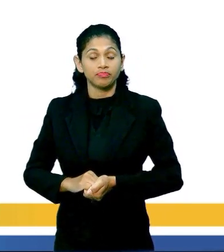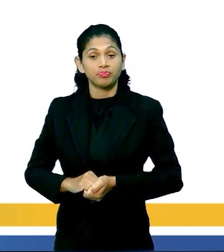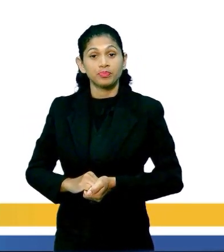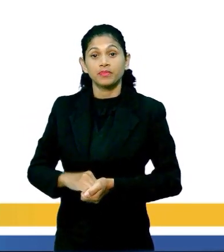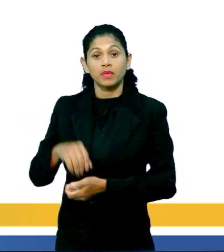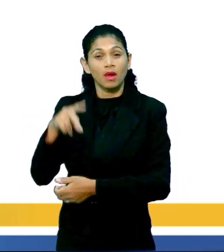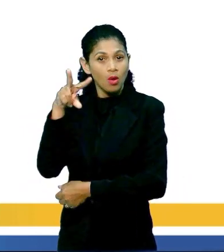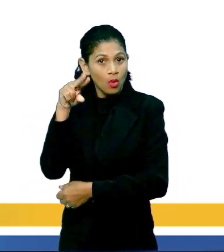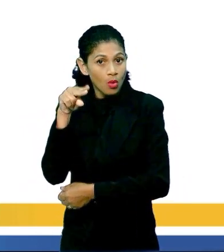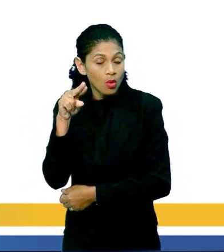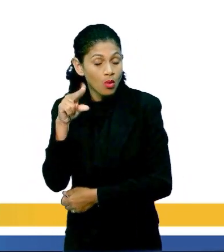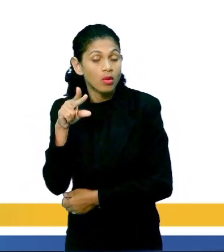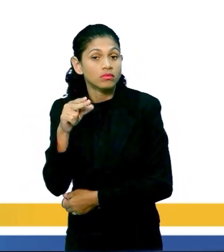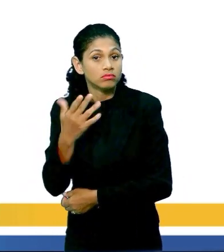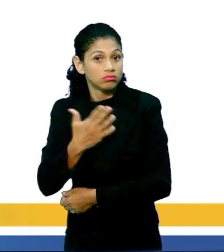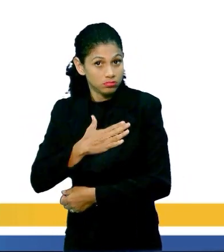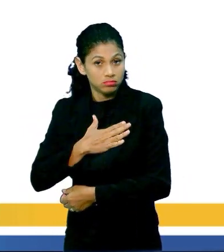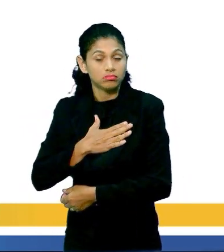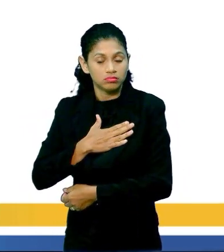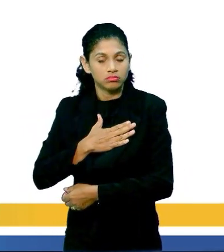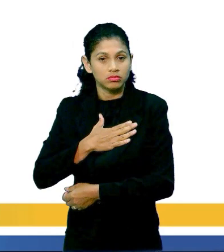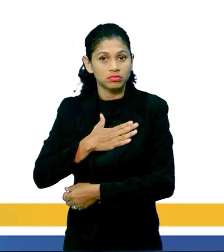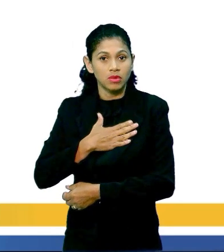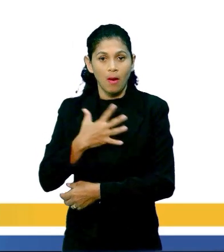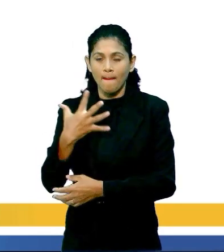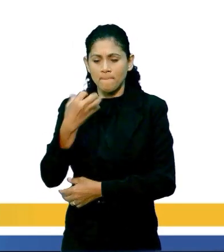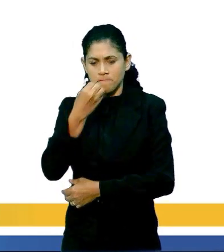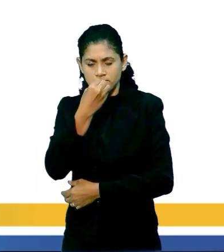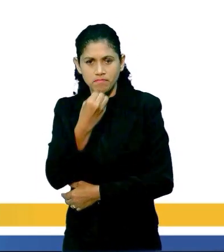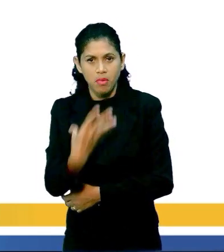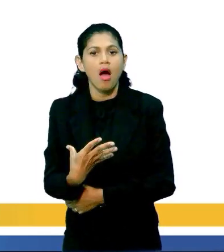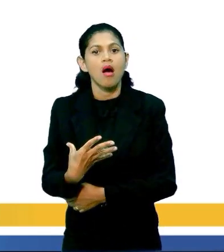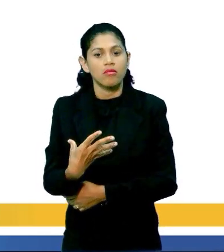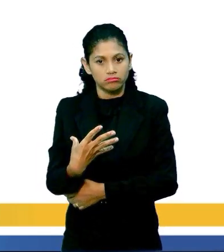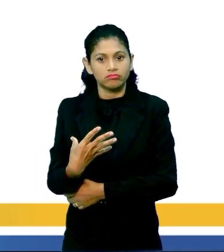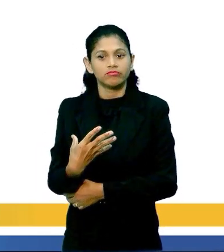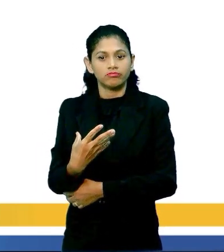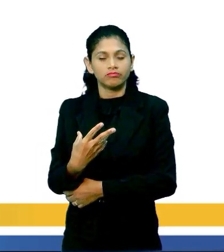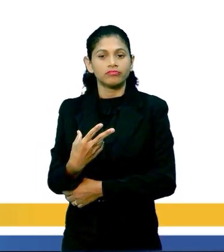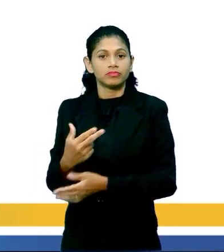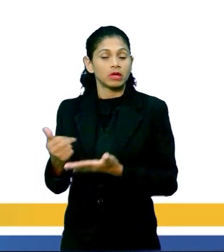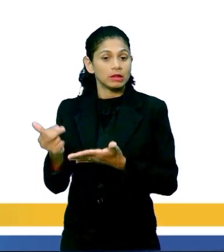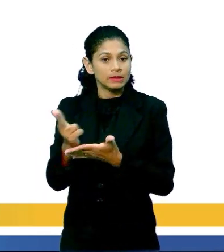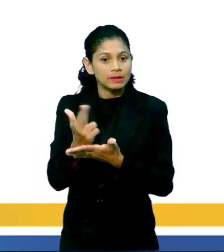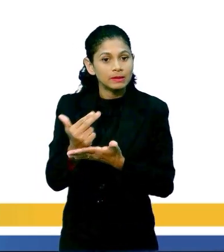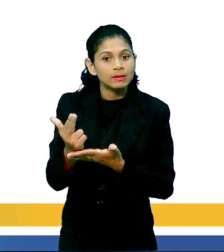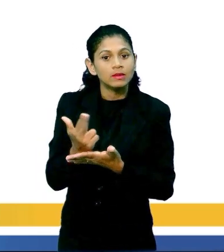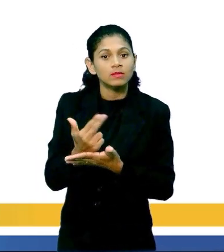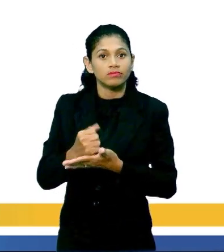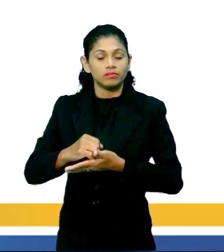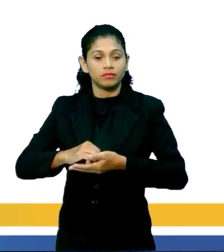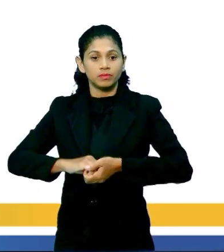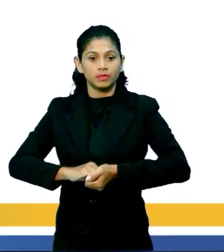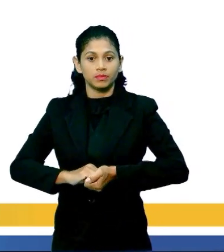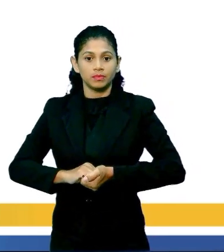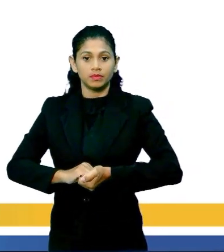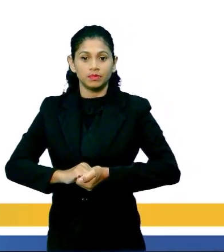é especialista em design. Expert significa especialista e não